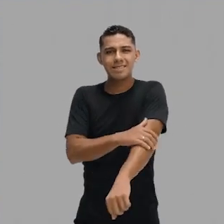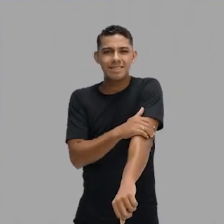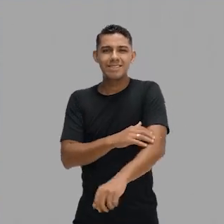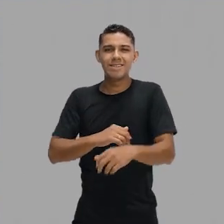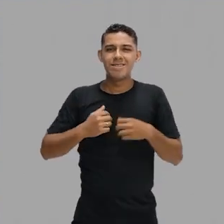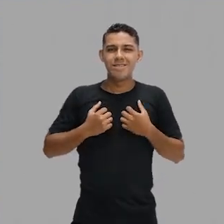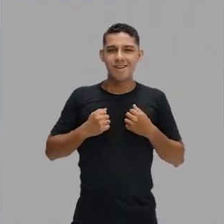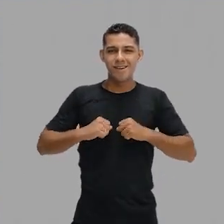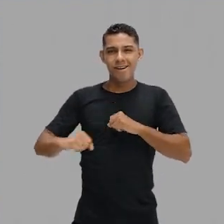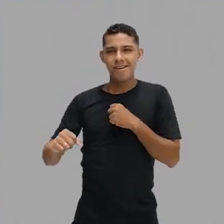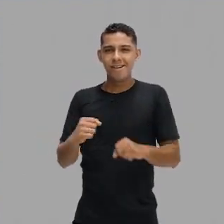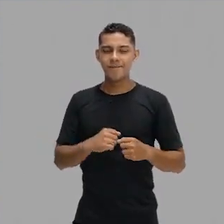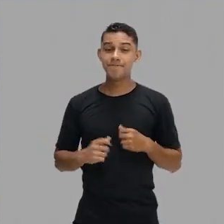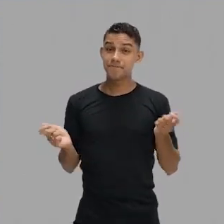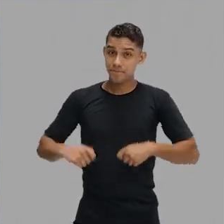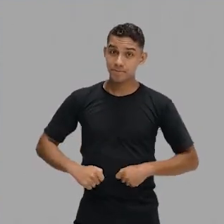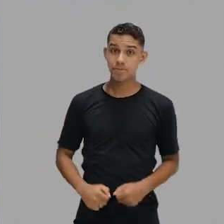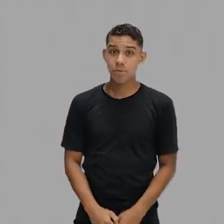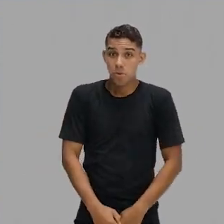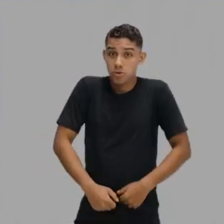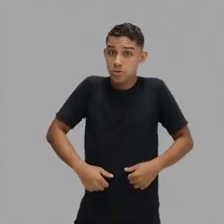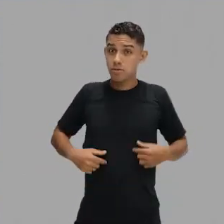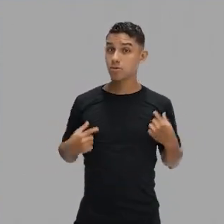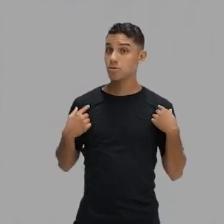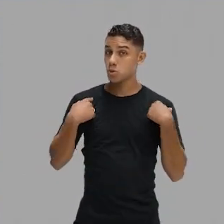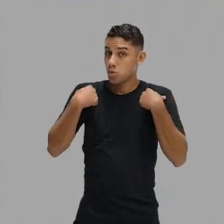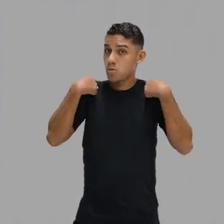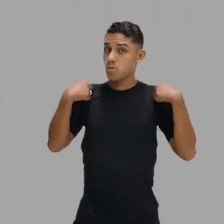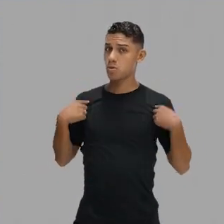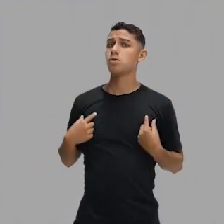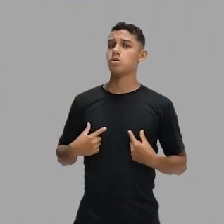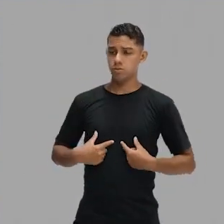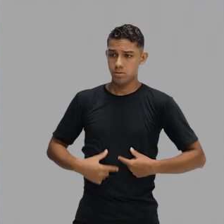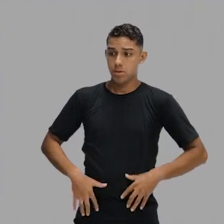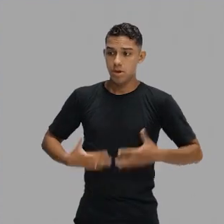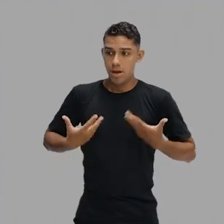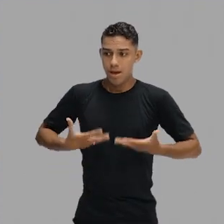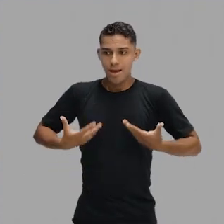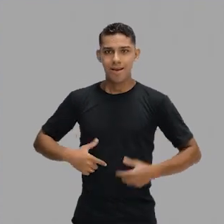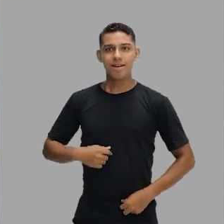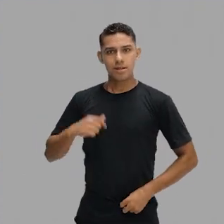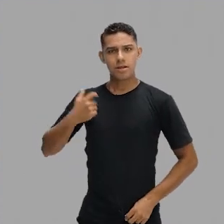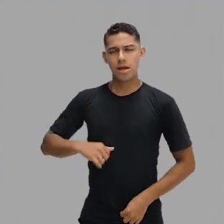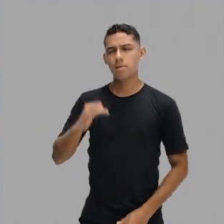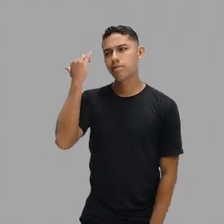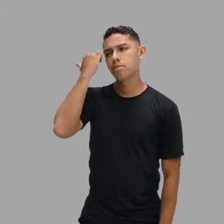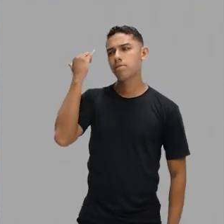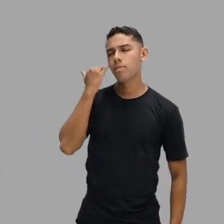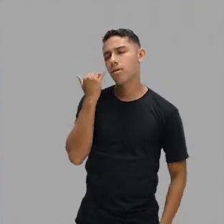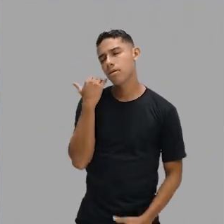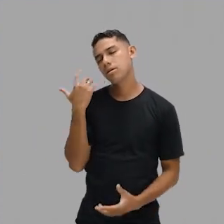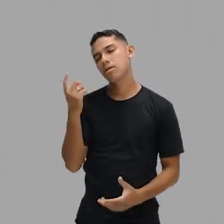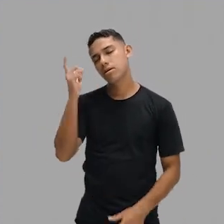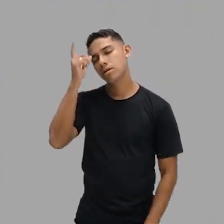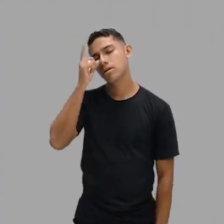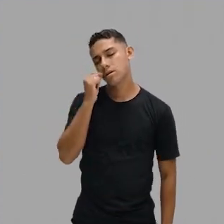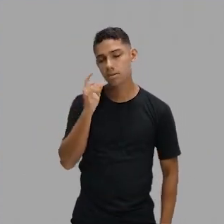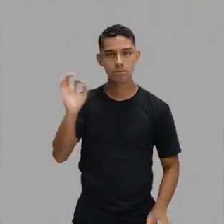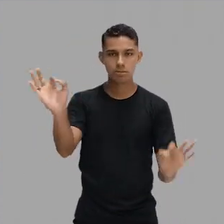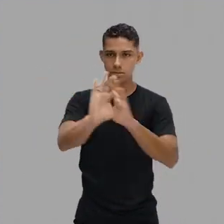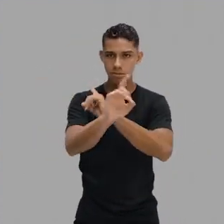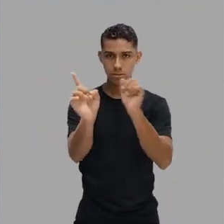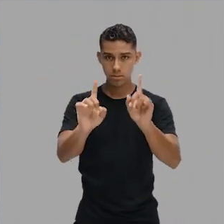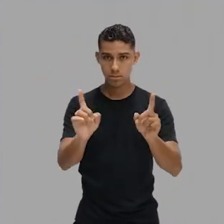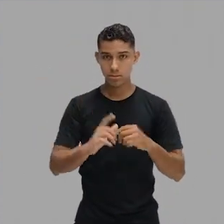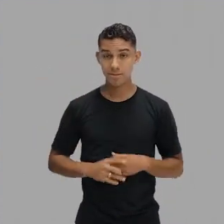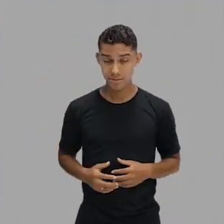relaxamentozinho, isso, tá? Mexe com os ombros, para tu não ter tanta preguiça e nem dispersão. Vambora. Isso não